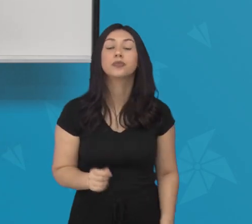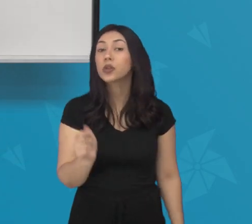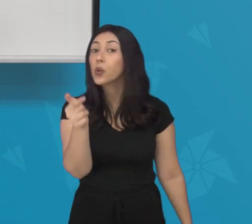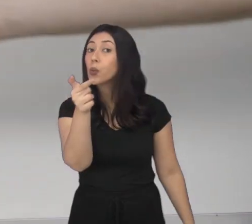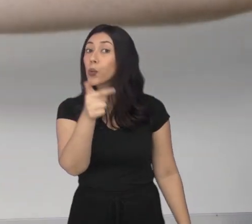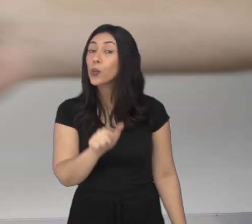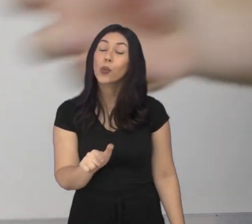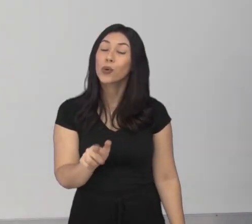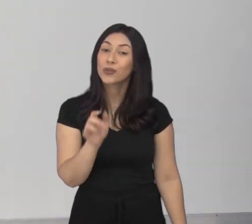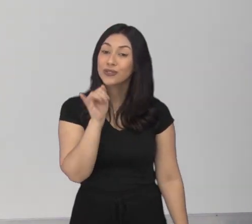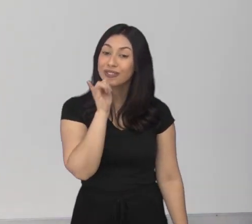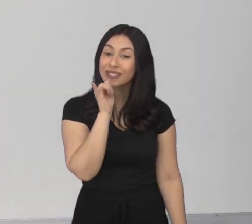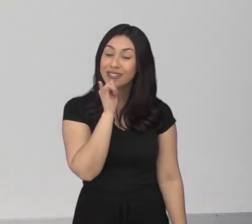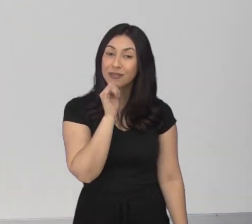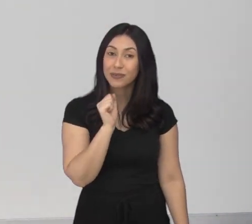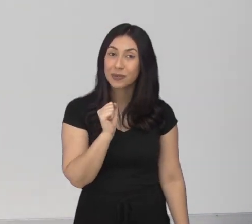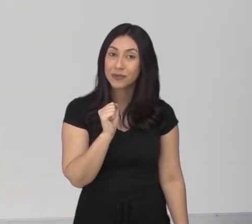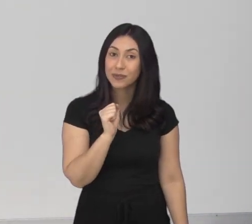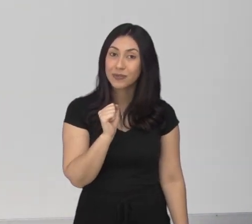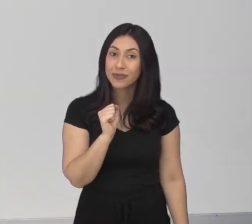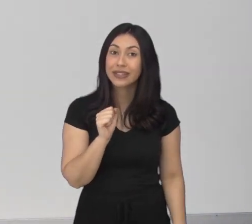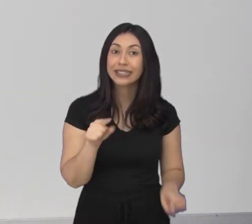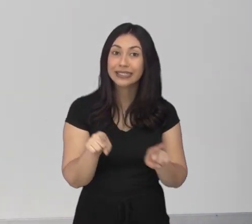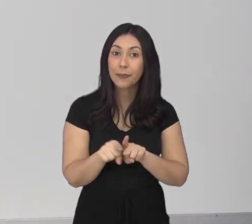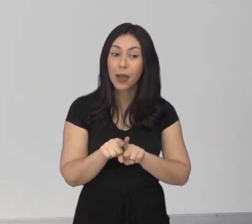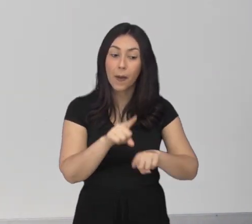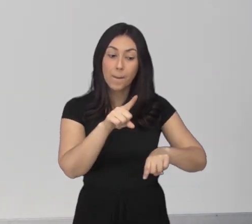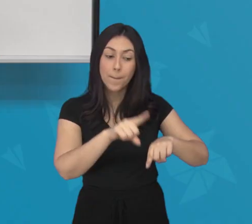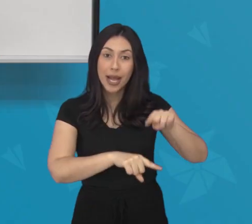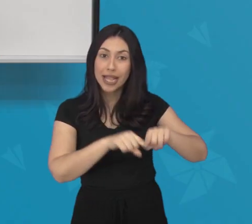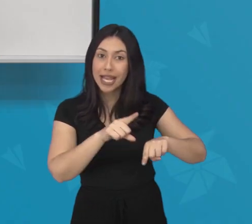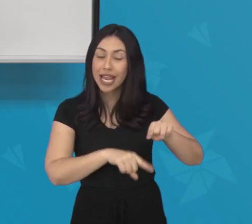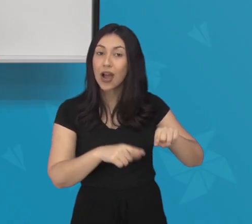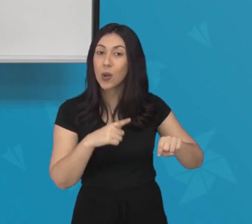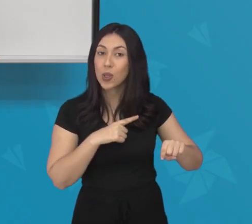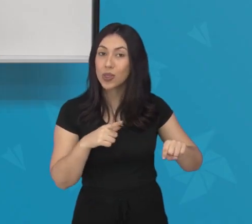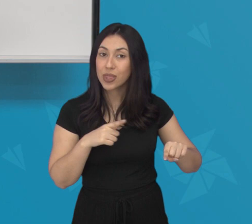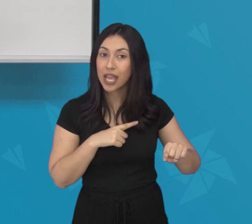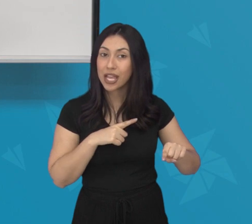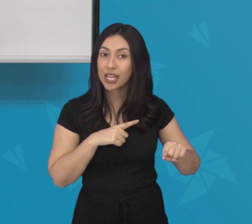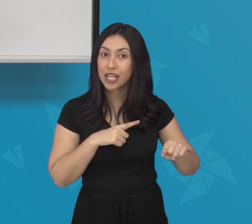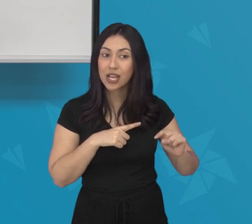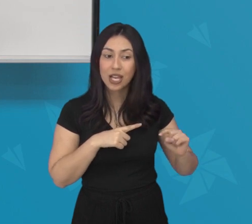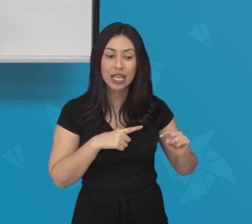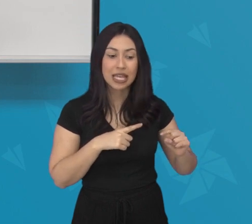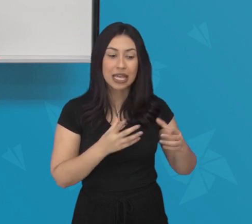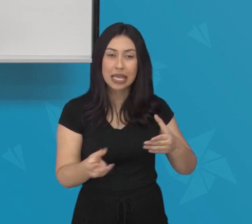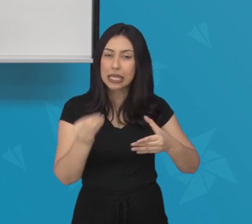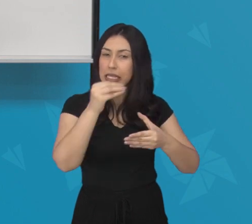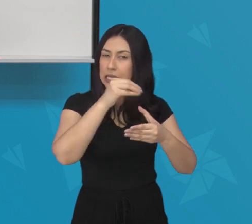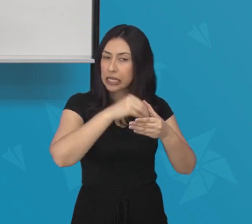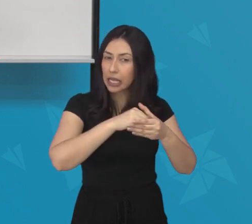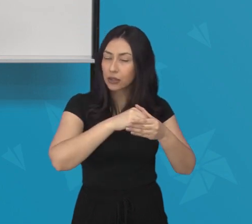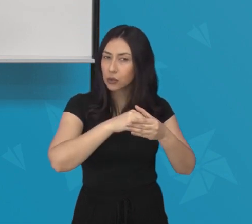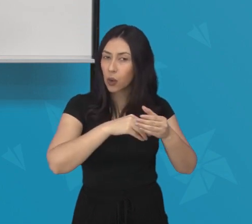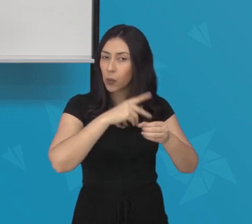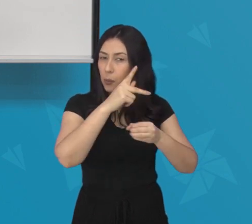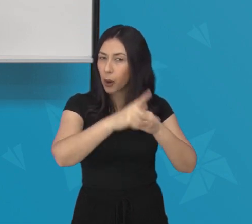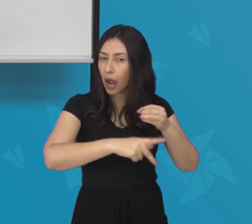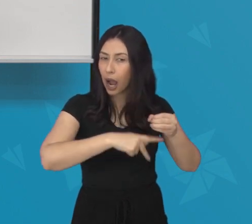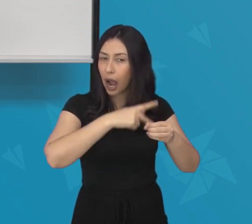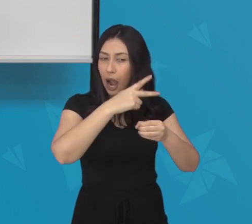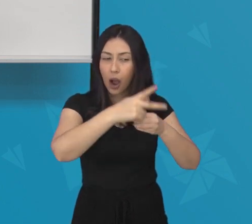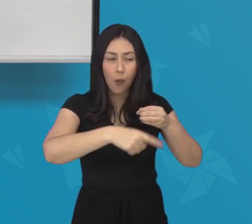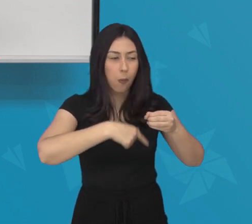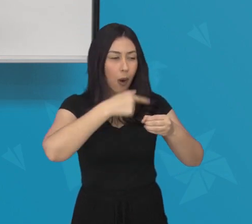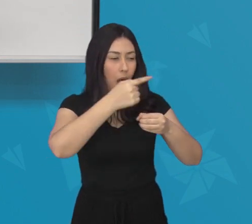gente pode falar de força interna são as forças moleculares de um corpo. Imagine só que a gente tem uma bola de